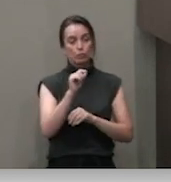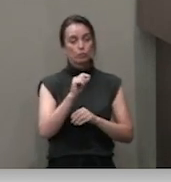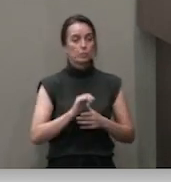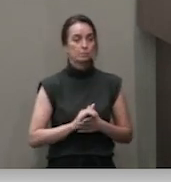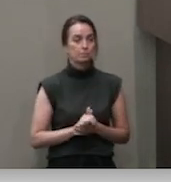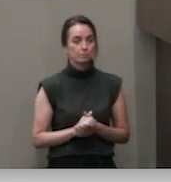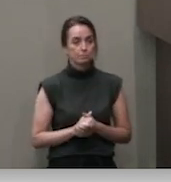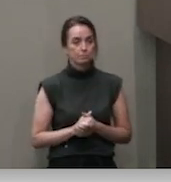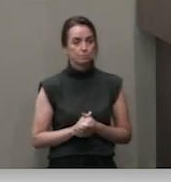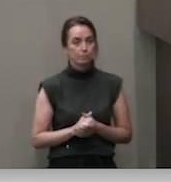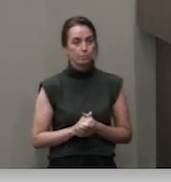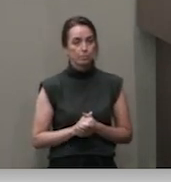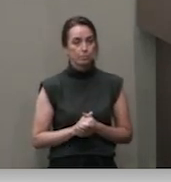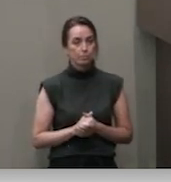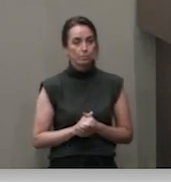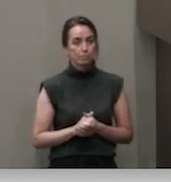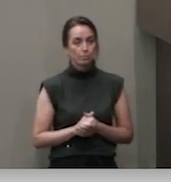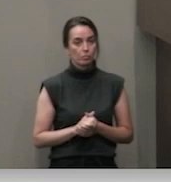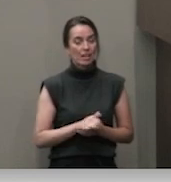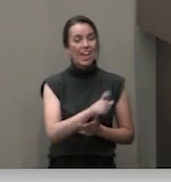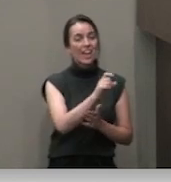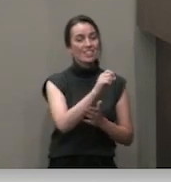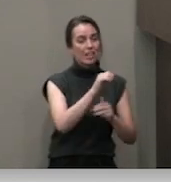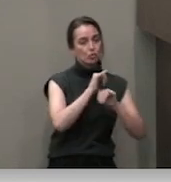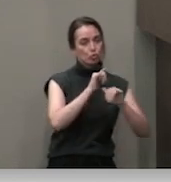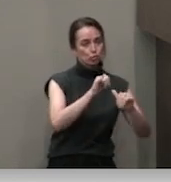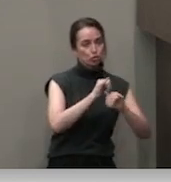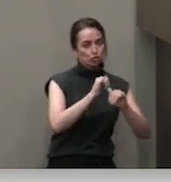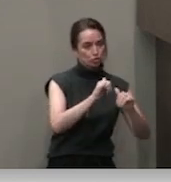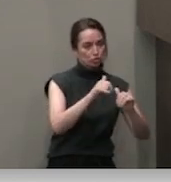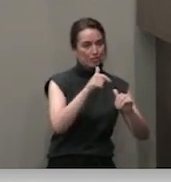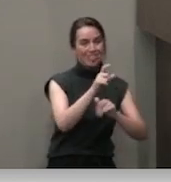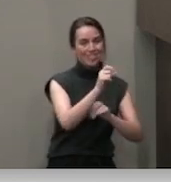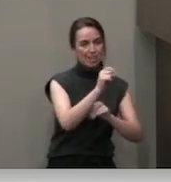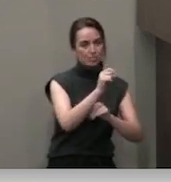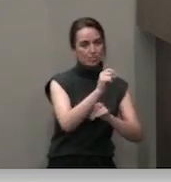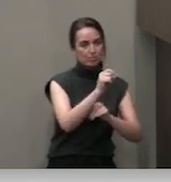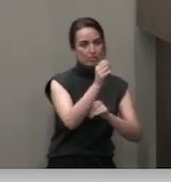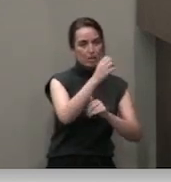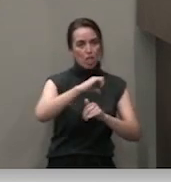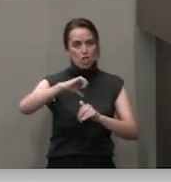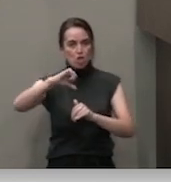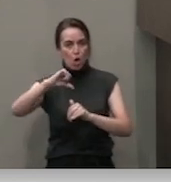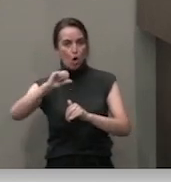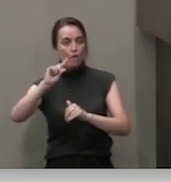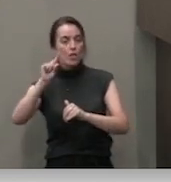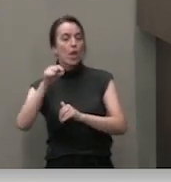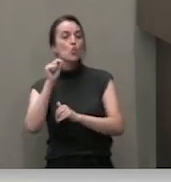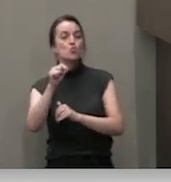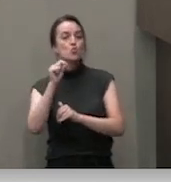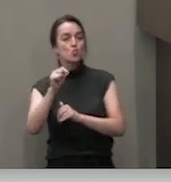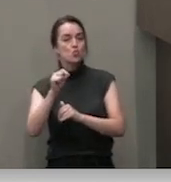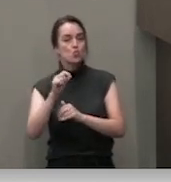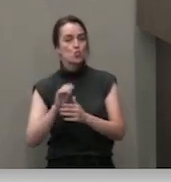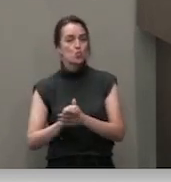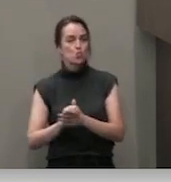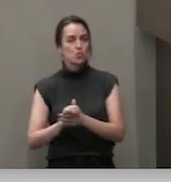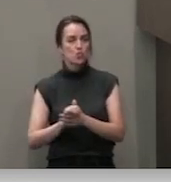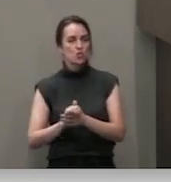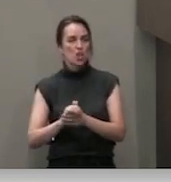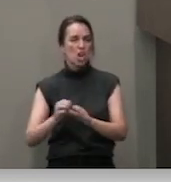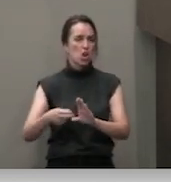cada 10 notícias se vê na TV nove é o golpe a tentativa de golpe o